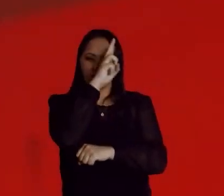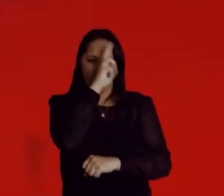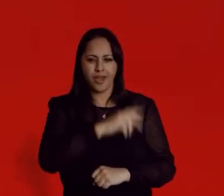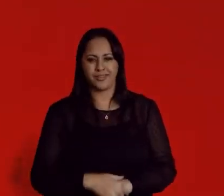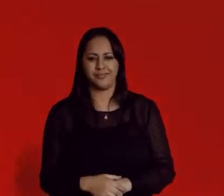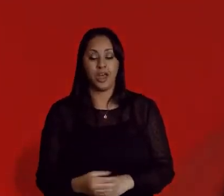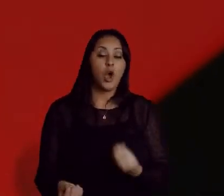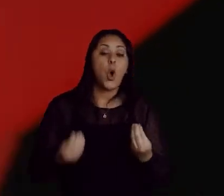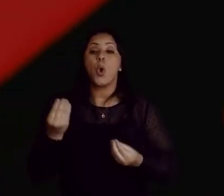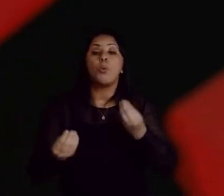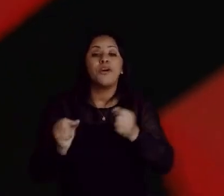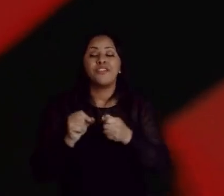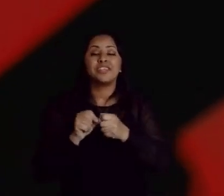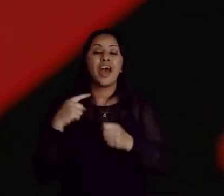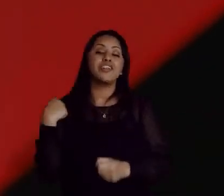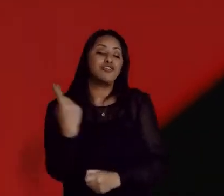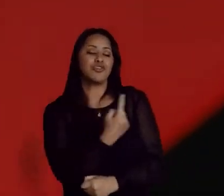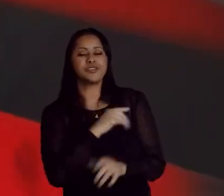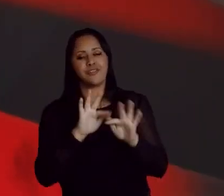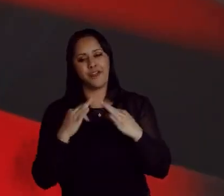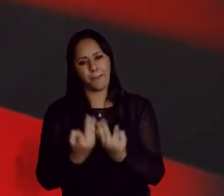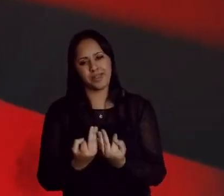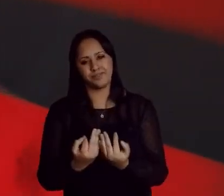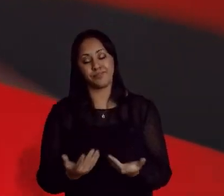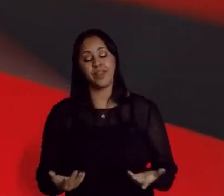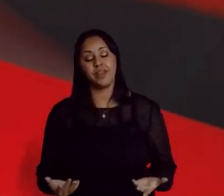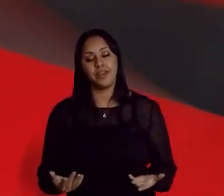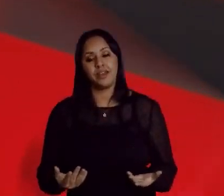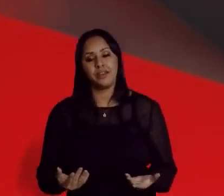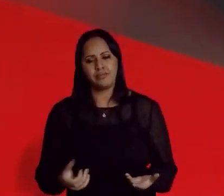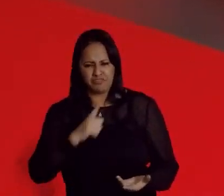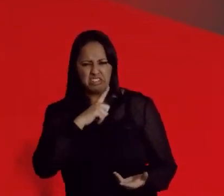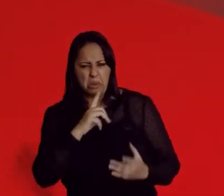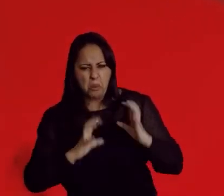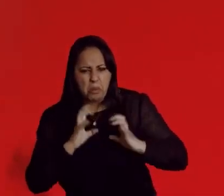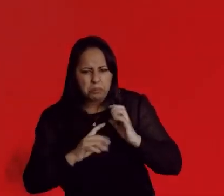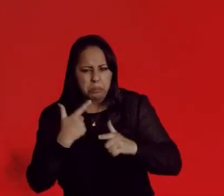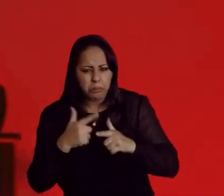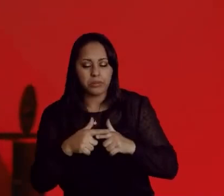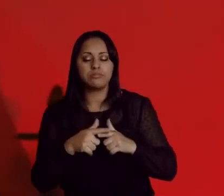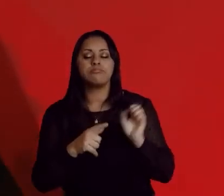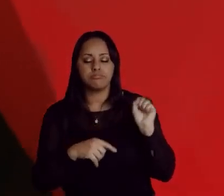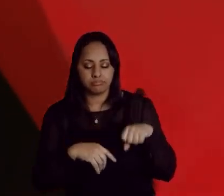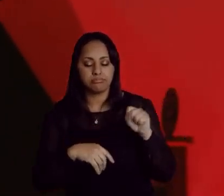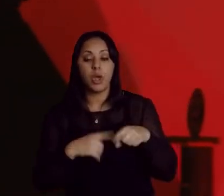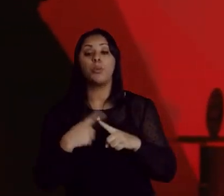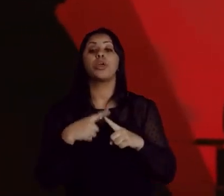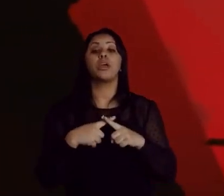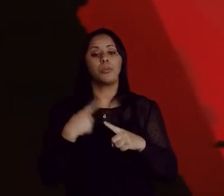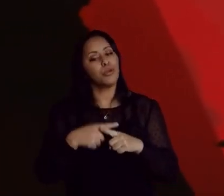Descobrir como é que nós vamos construir a nossa família. Vai ter conflito? Sim. Porque